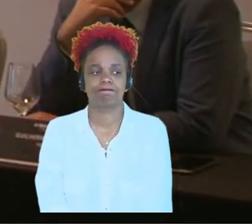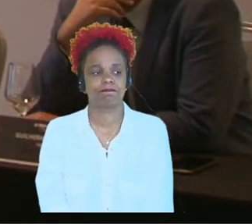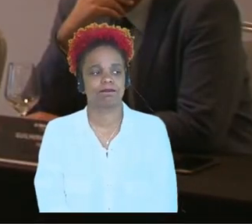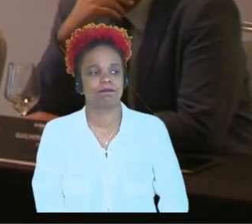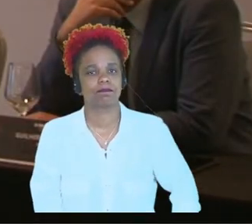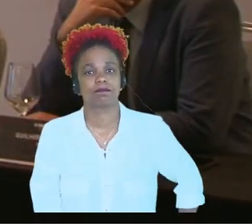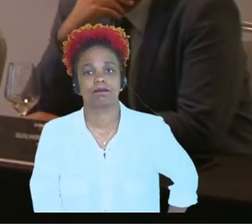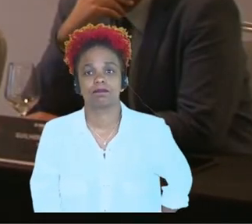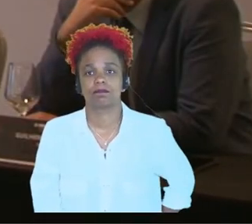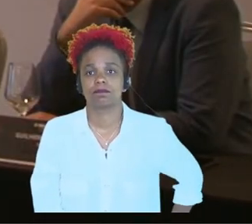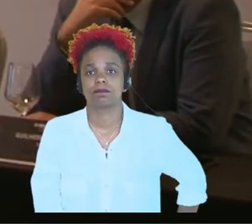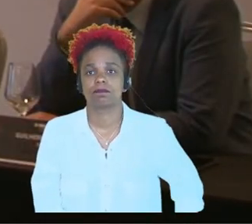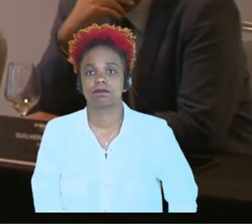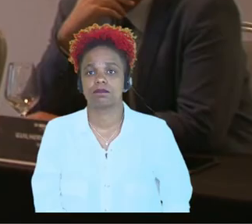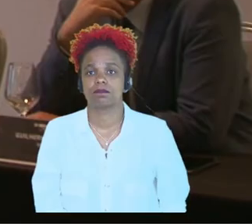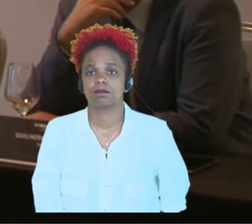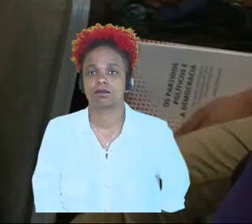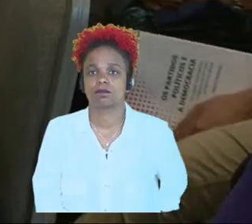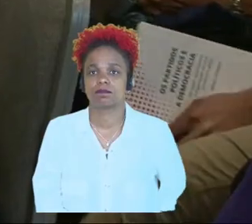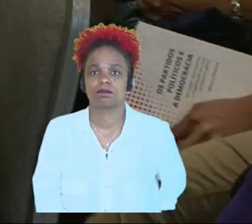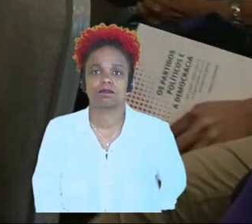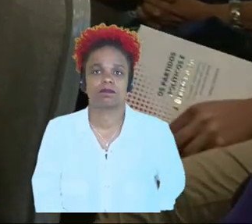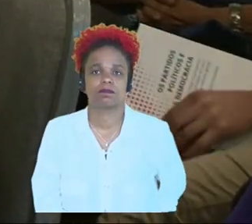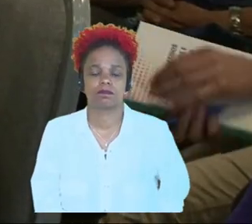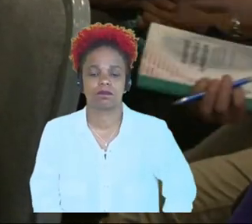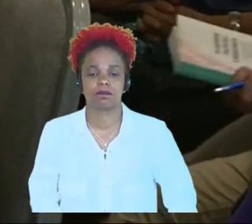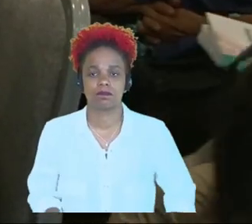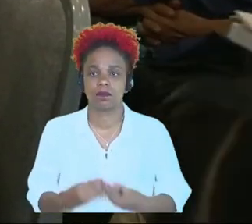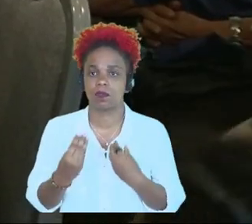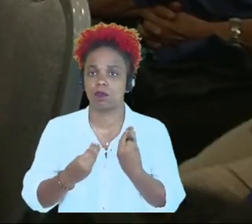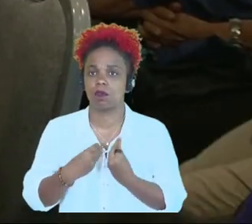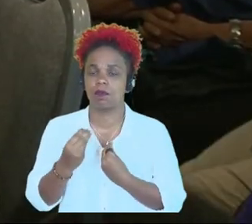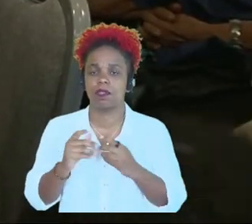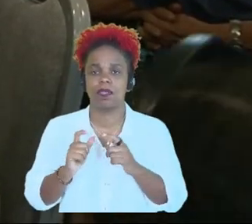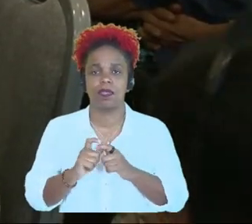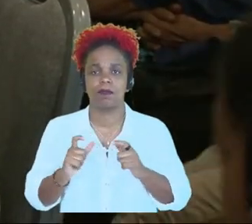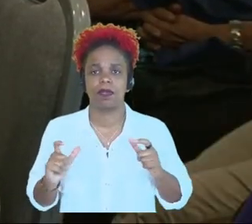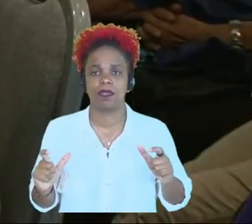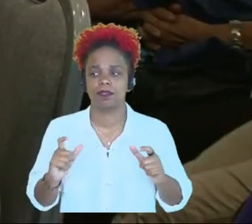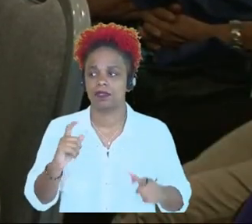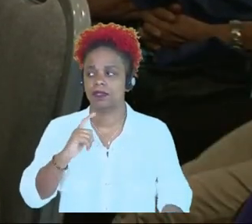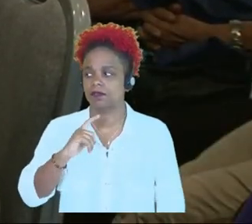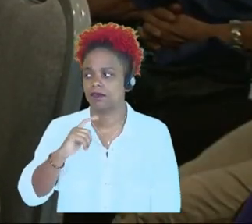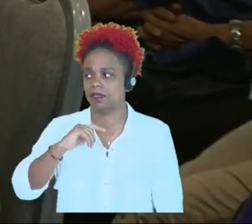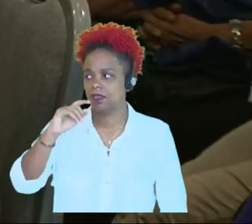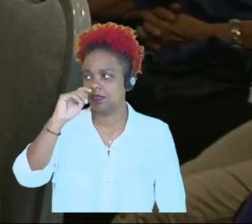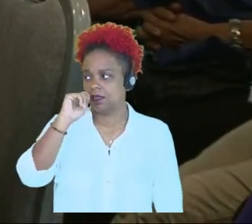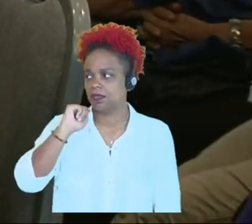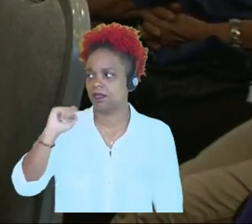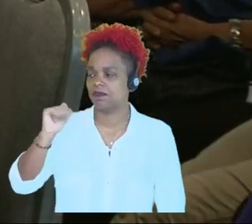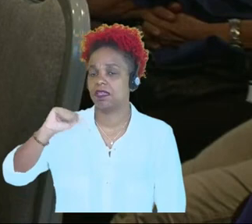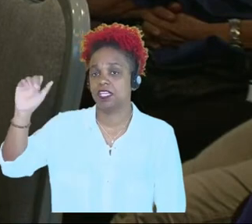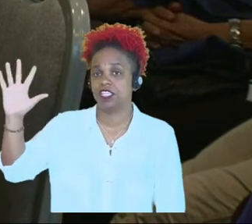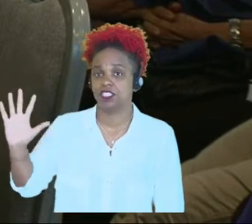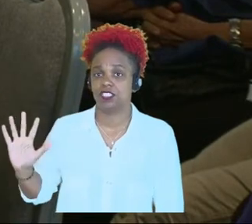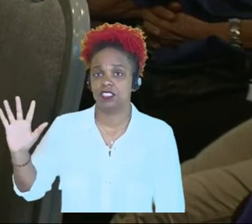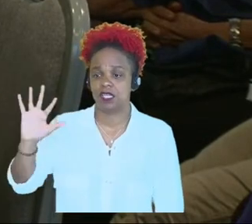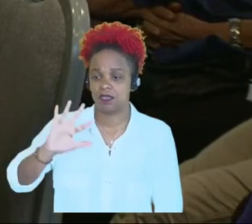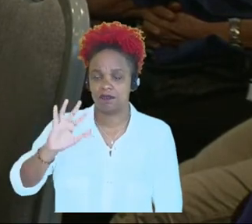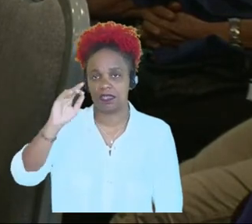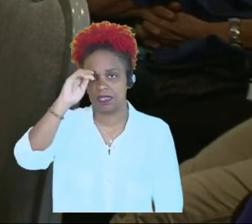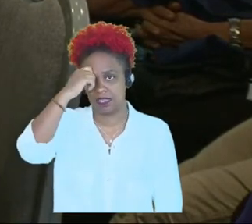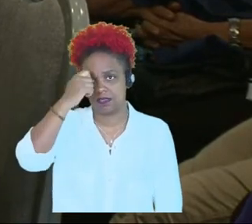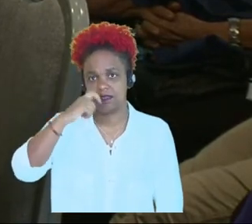Minha pergunta é para a mesa, a um deles. Como incluir a maioria afrodescendente nos